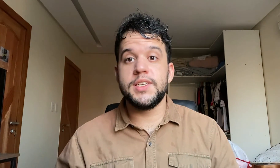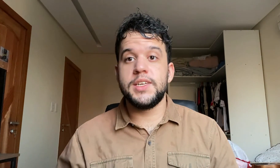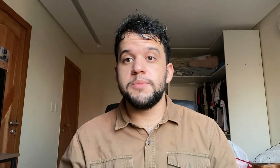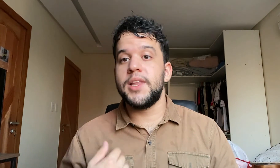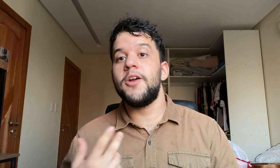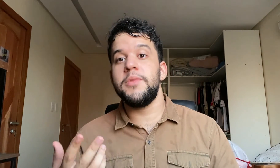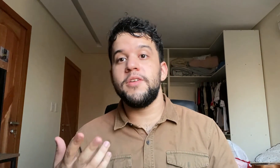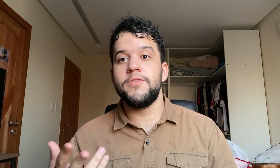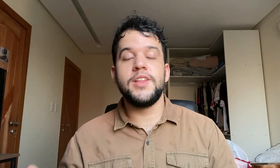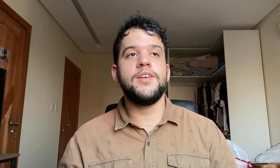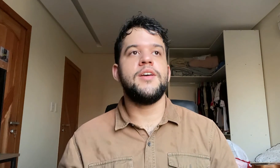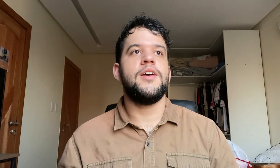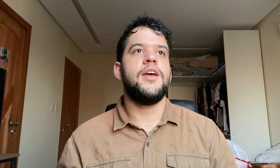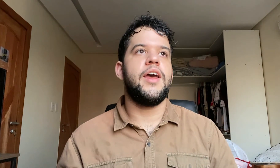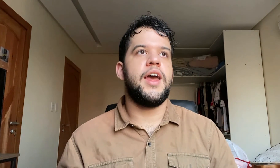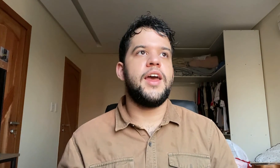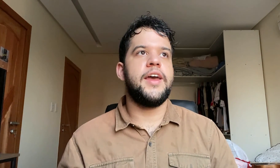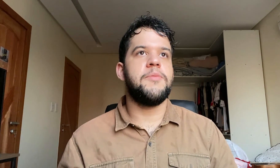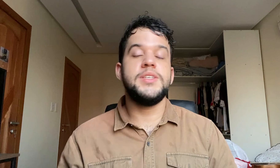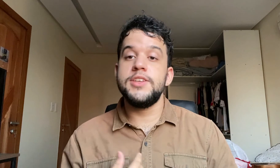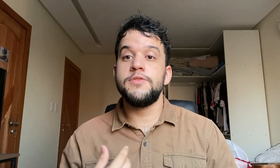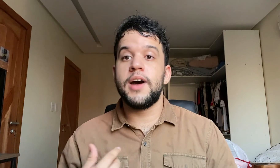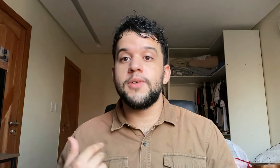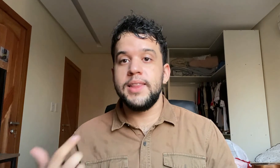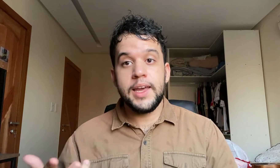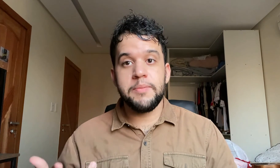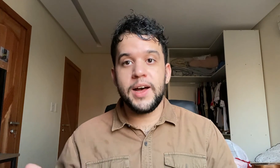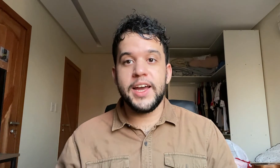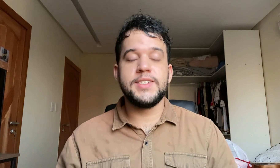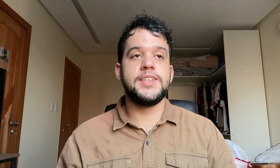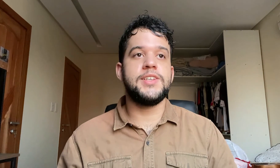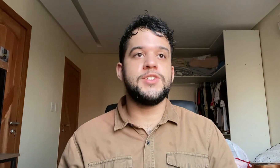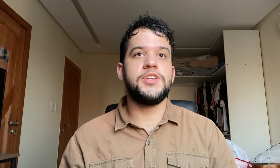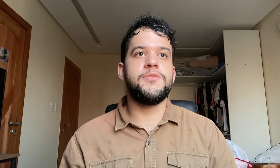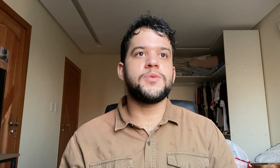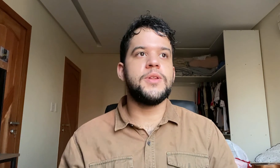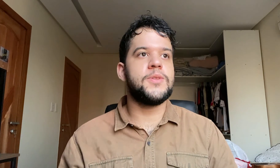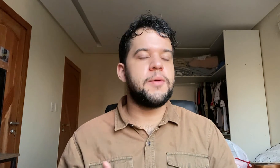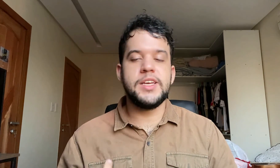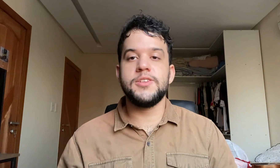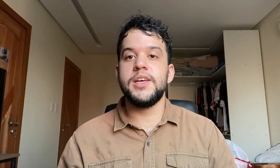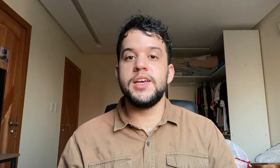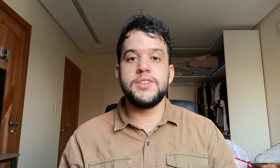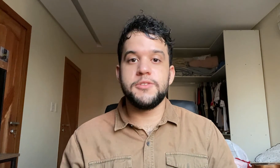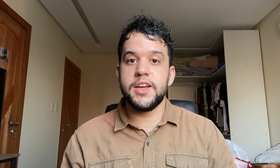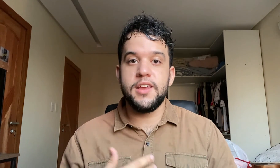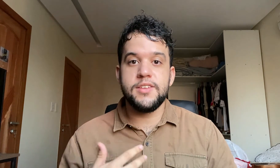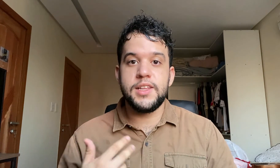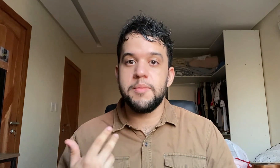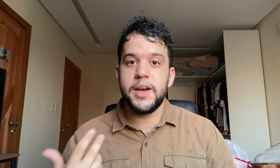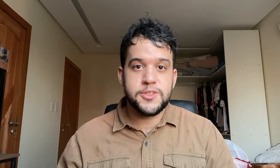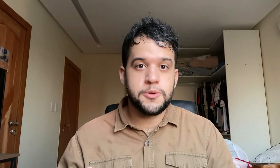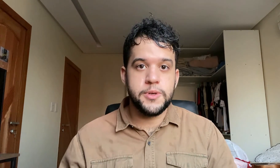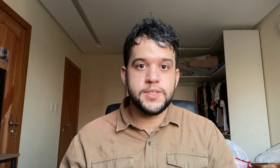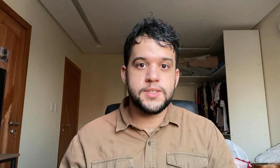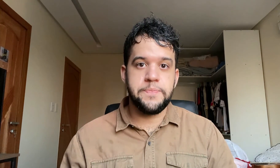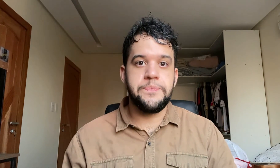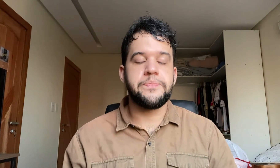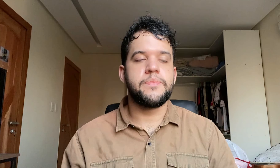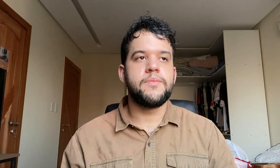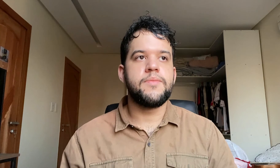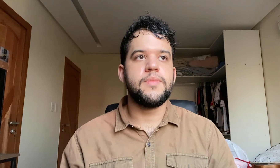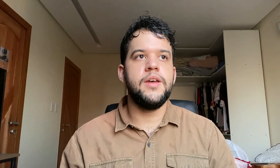livros assim que mudaram minha vida, me incentivaram a ler mais. Esses livros, quando eu terminei de ler eles, eu já quis ler mais